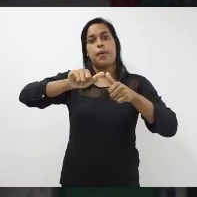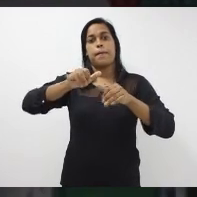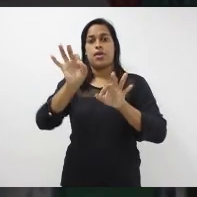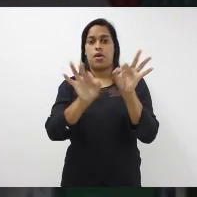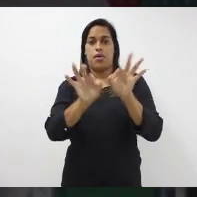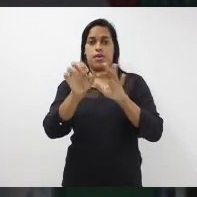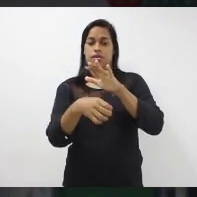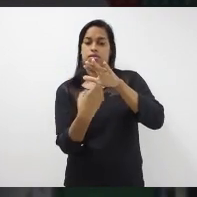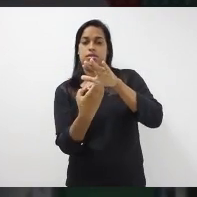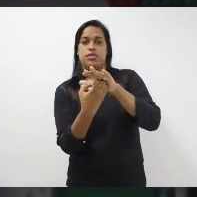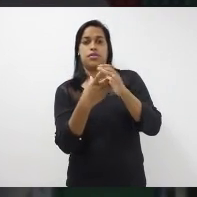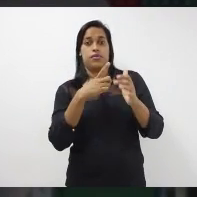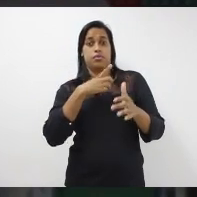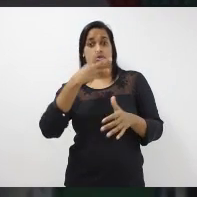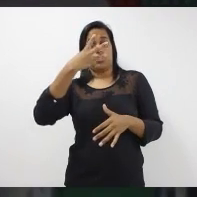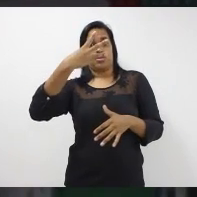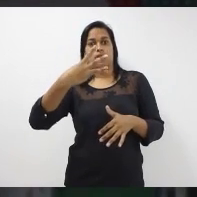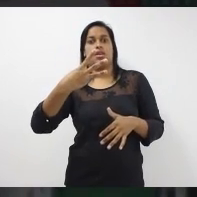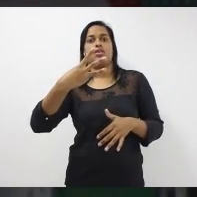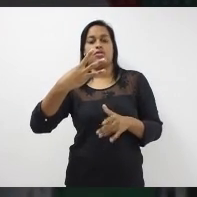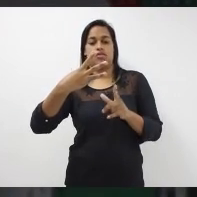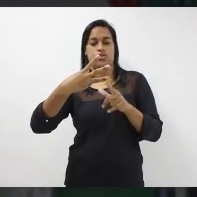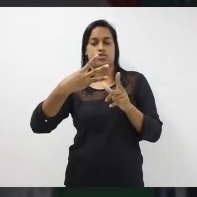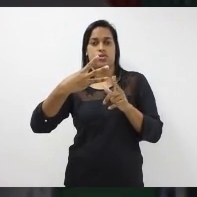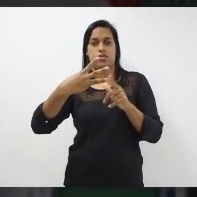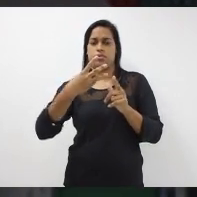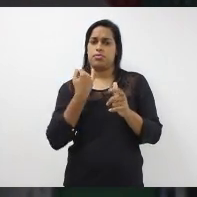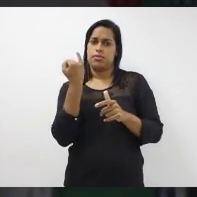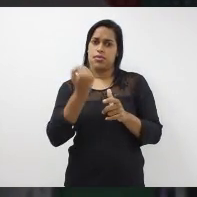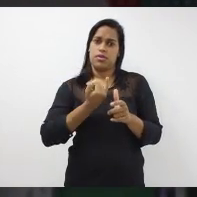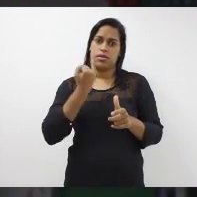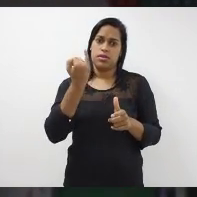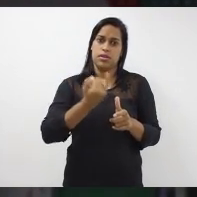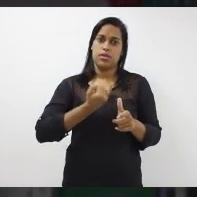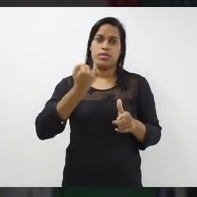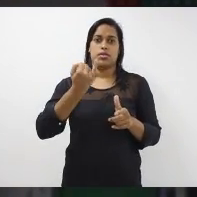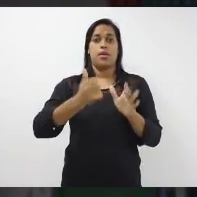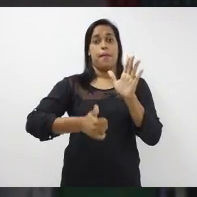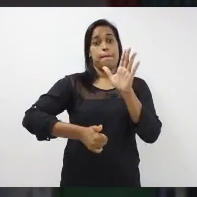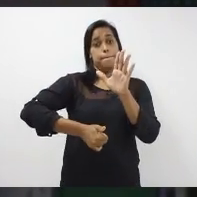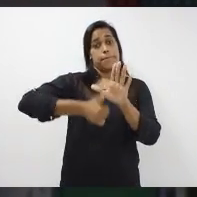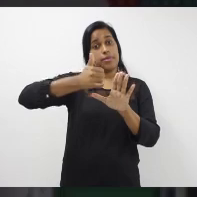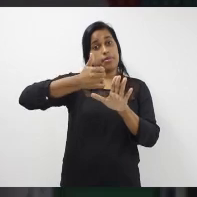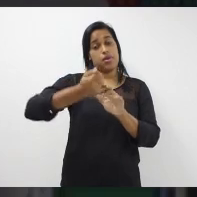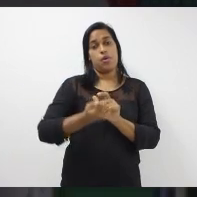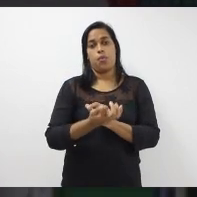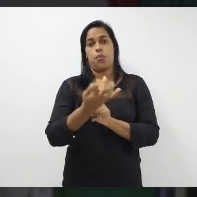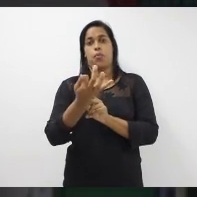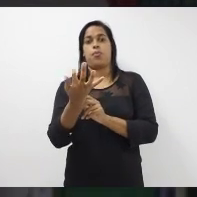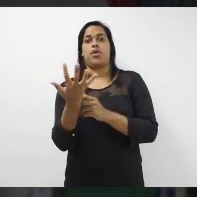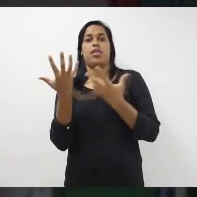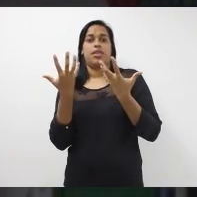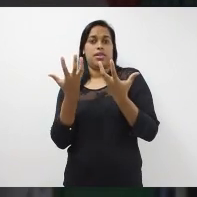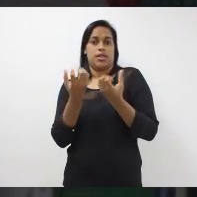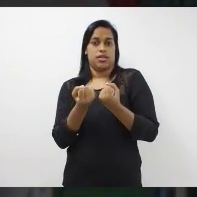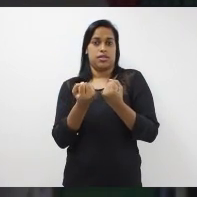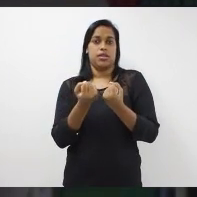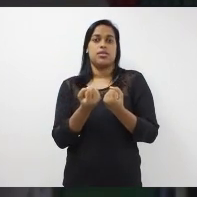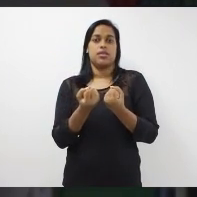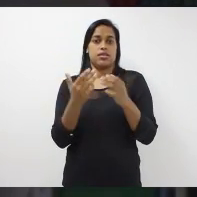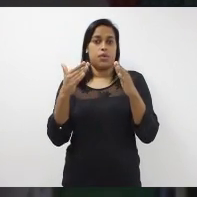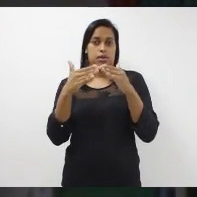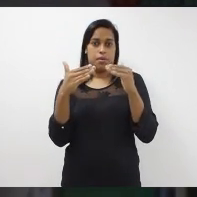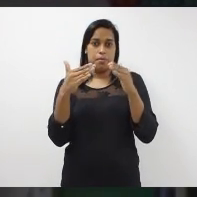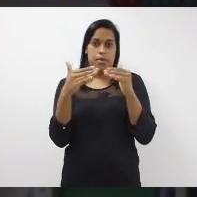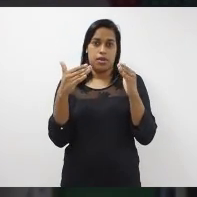Nós vamos ver aqui 3 tipos de custo primordialmente. São o custo de aquisição, também chamados de custo de pedir,